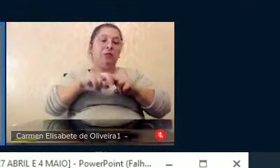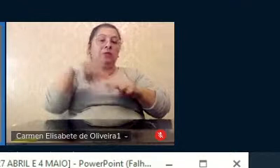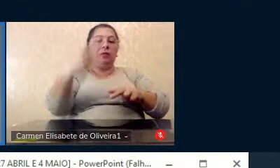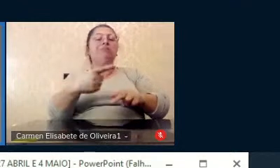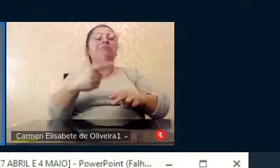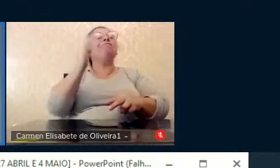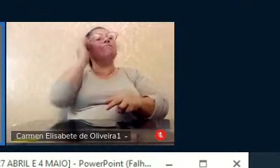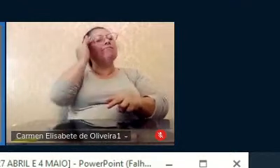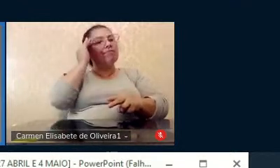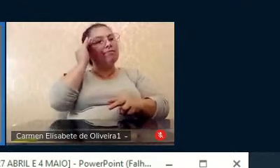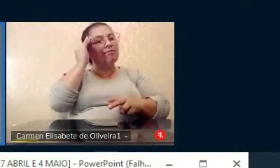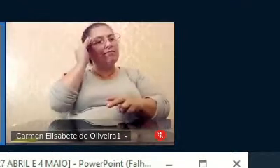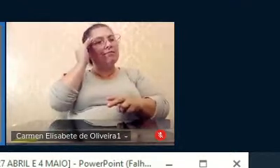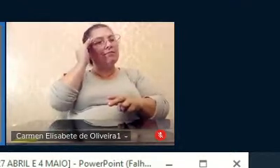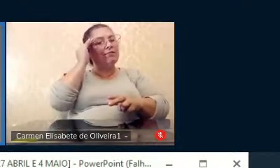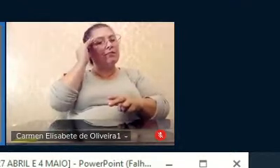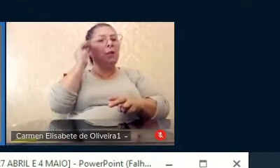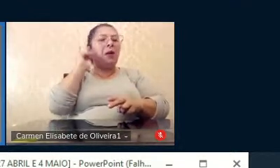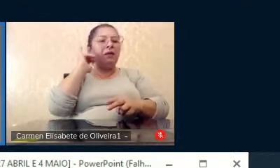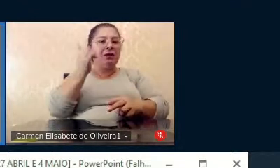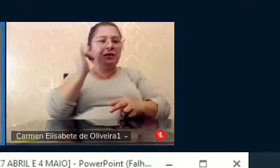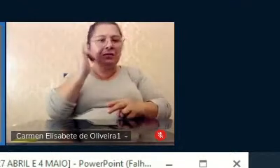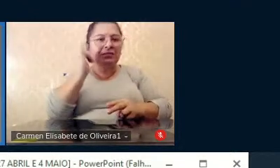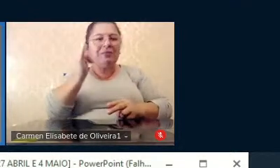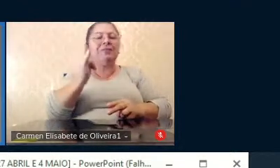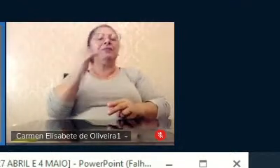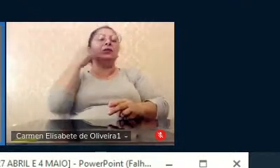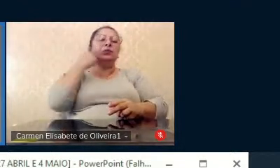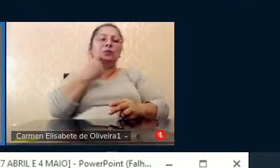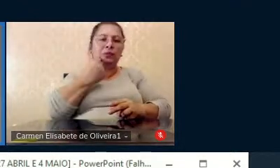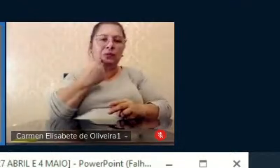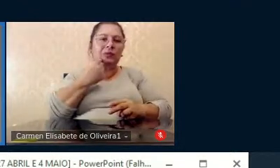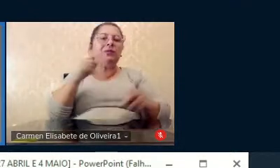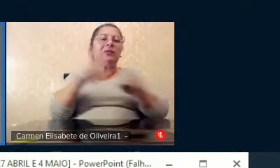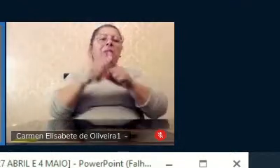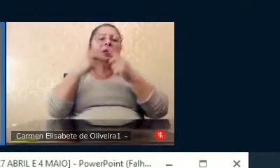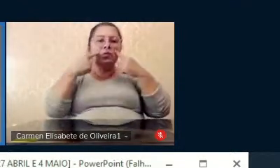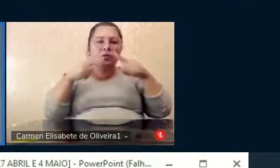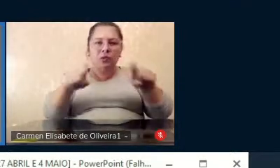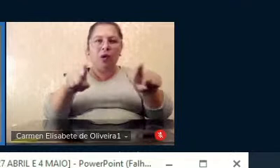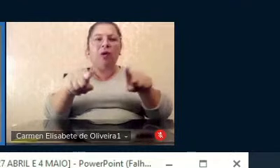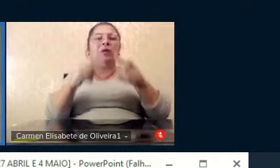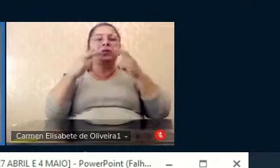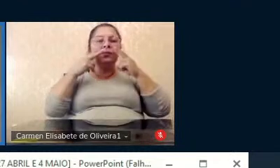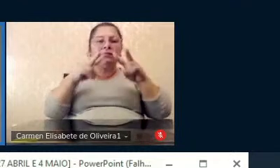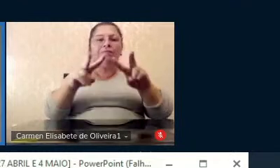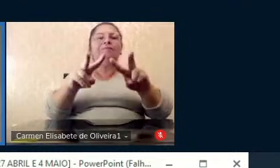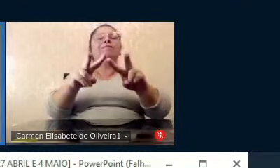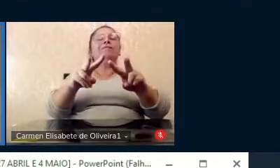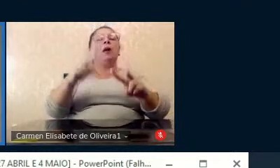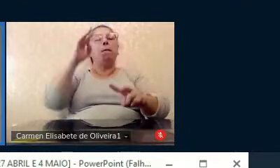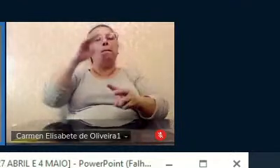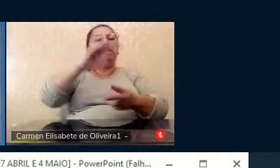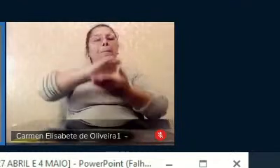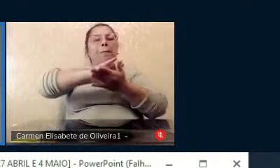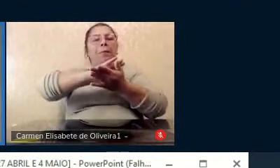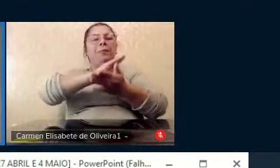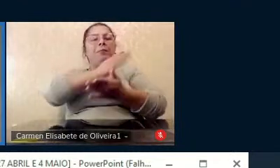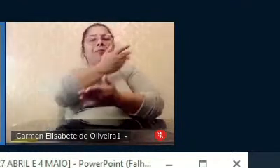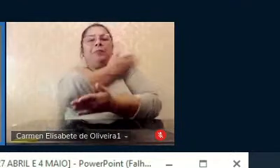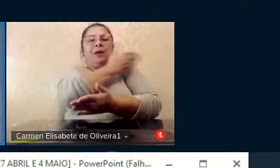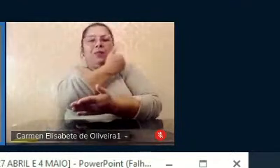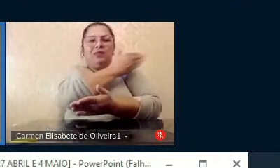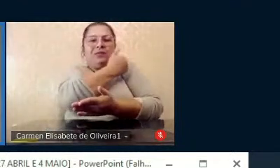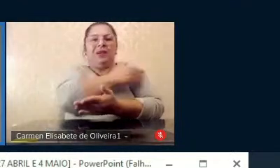narrativas surdas das mãos e dos olhos das experiências dos oprimidos. O preconceito linguístico nas modalidades, as significações